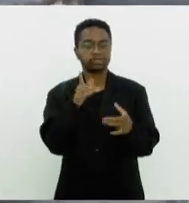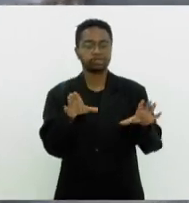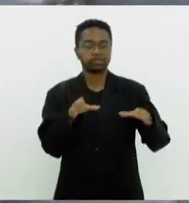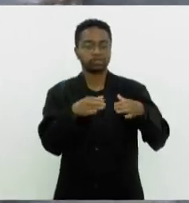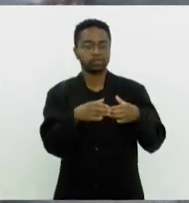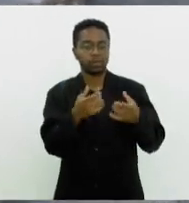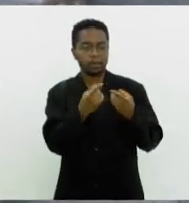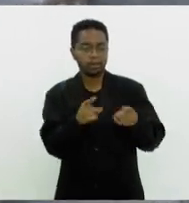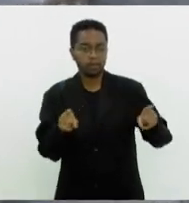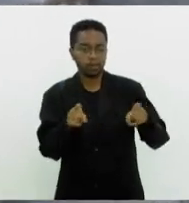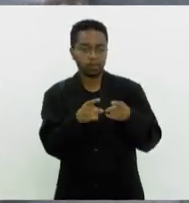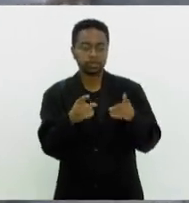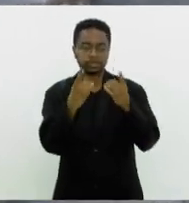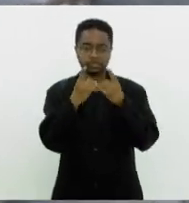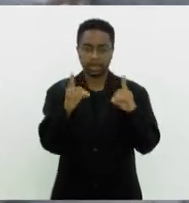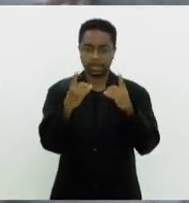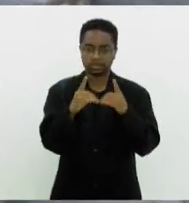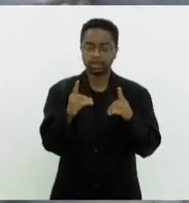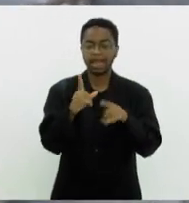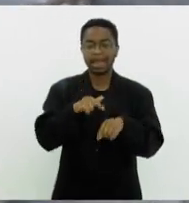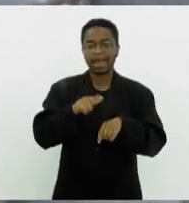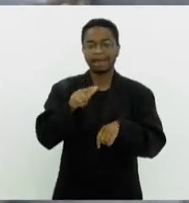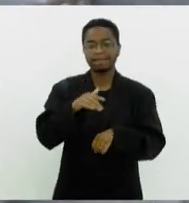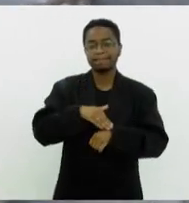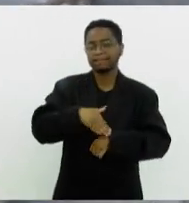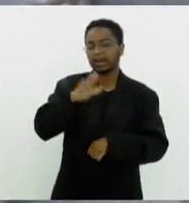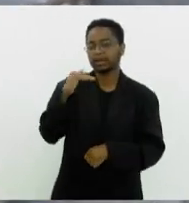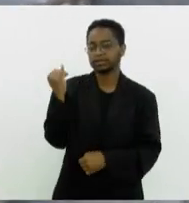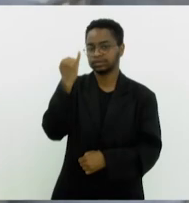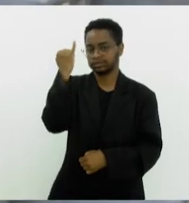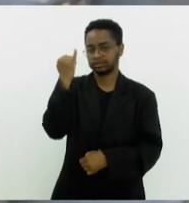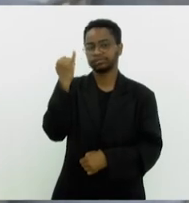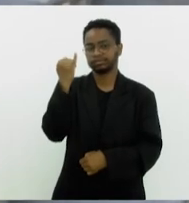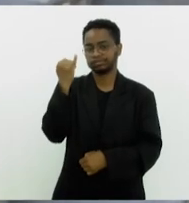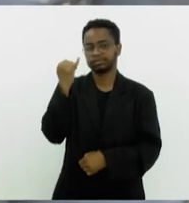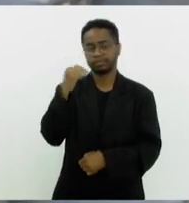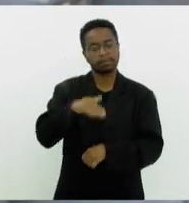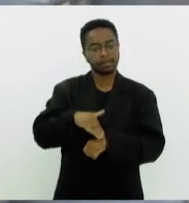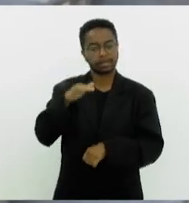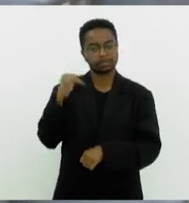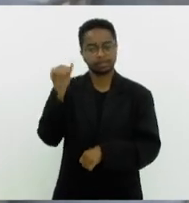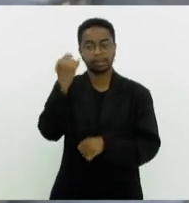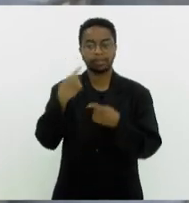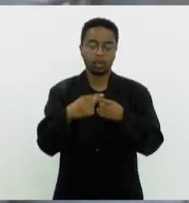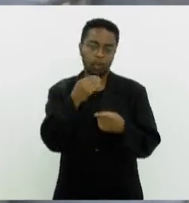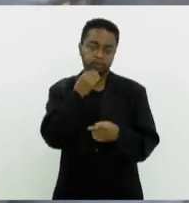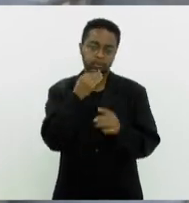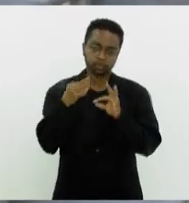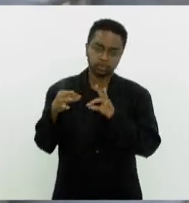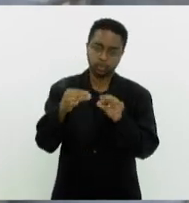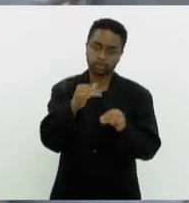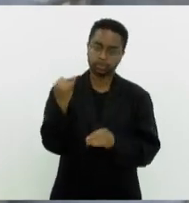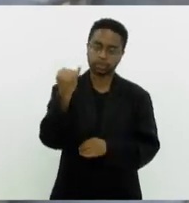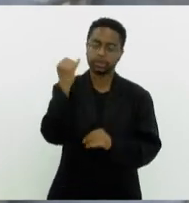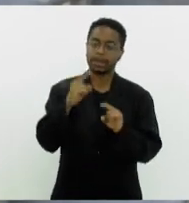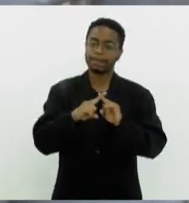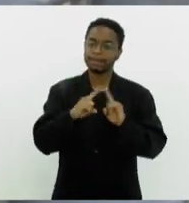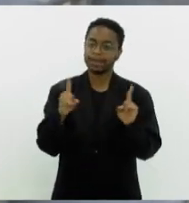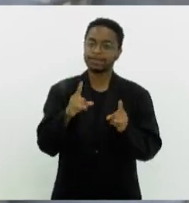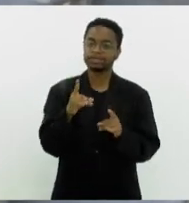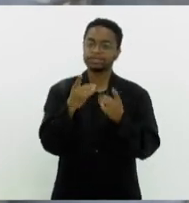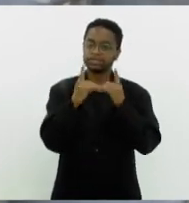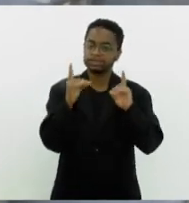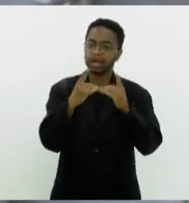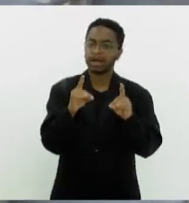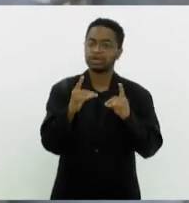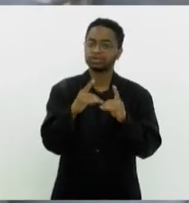faz, os mais importantes, entendeu? De todos. Tá? Todos os concertos são importantes, mas o concerto didático